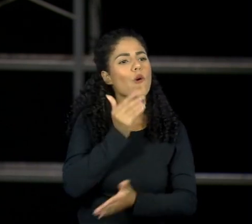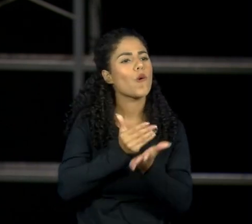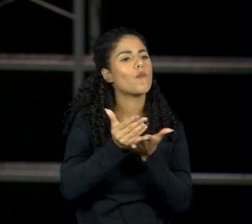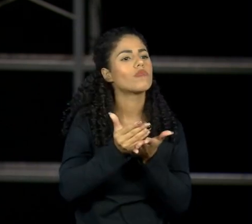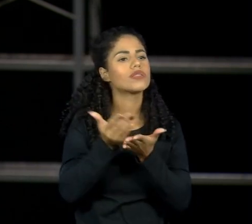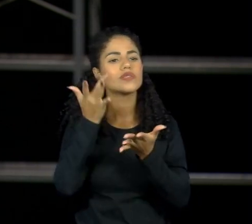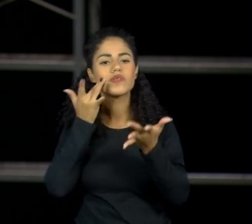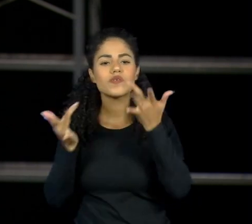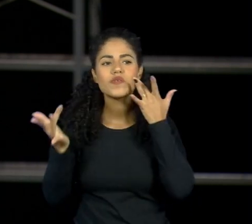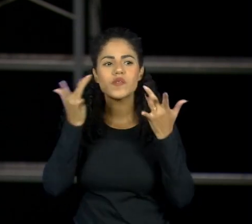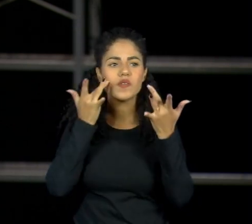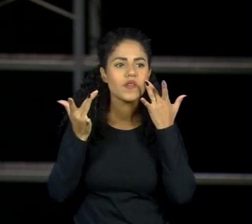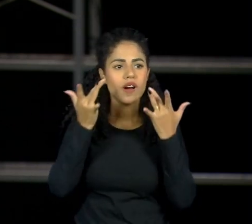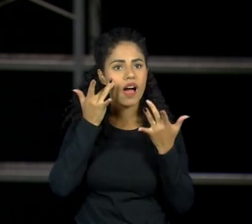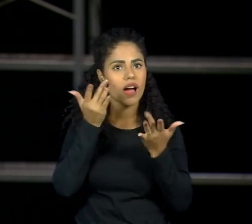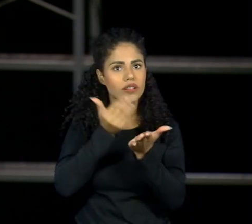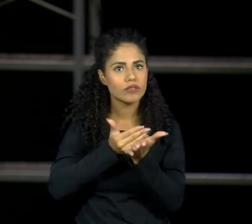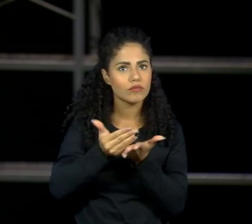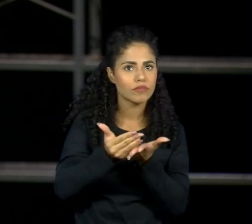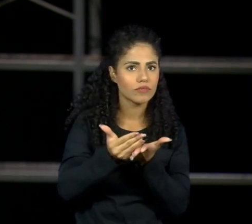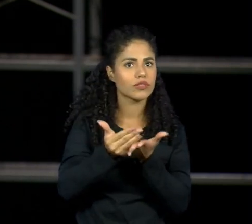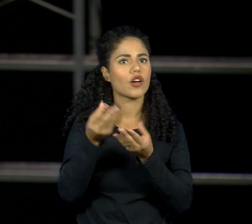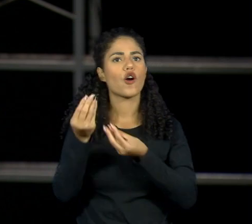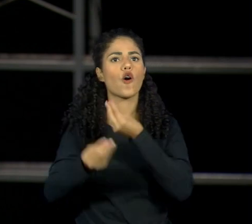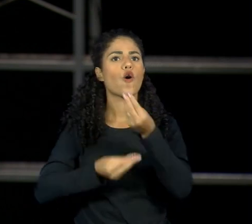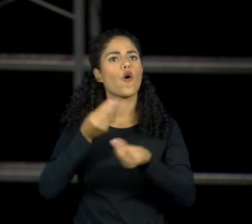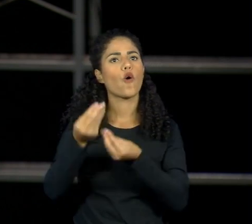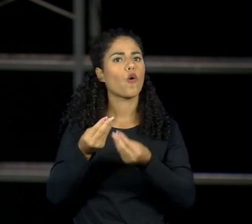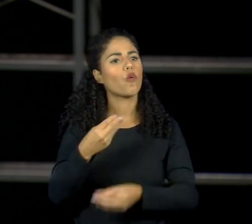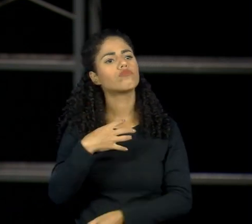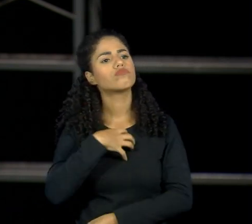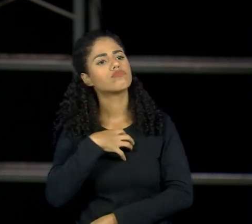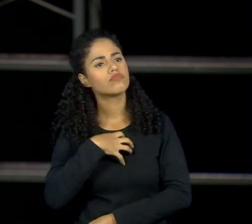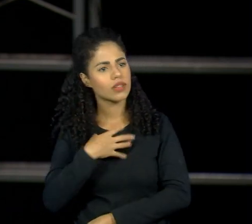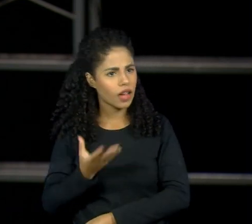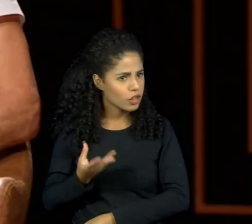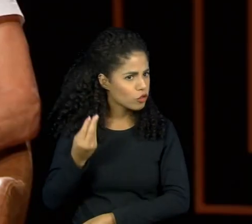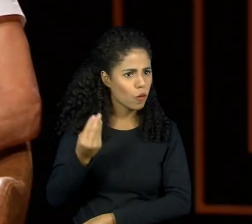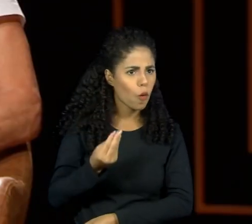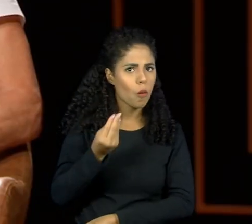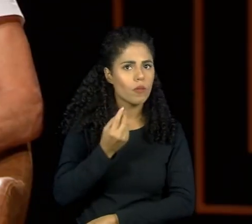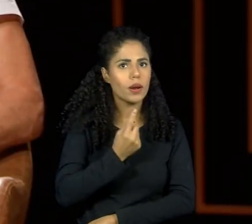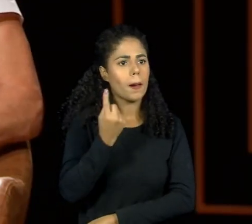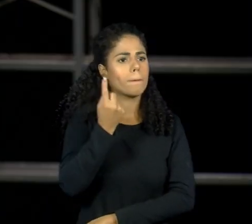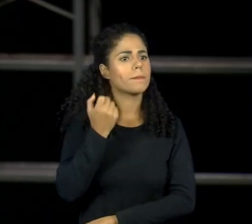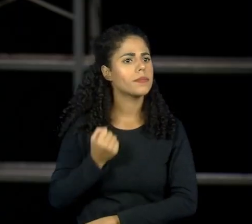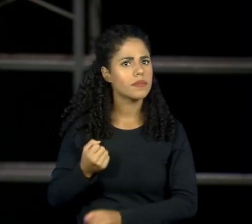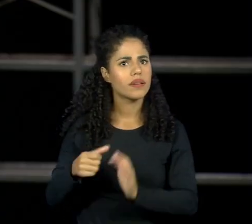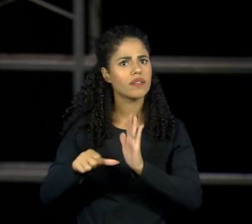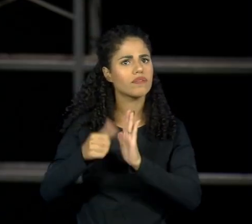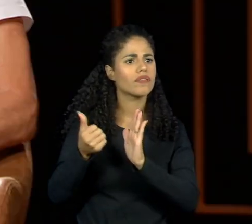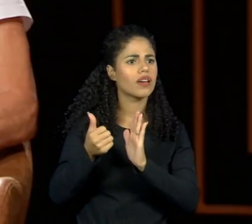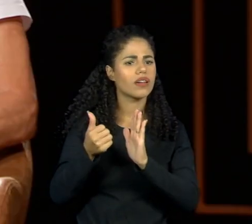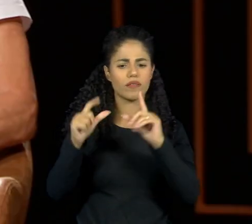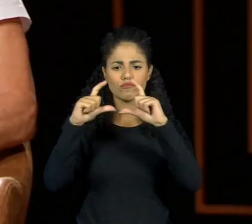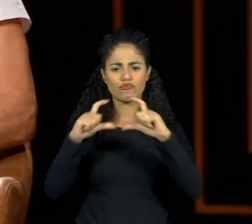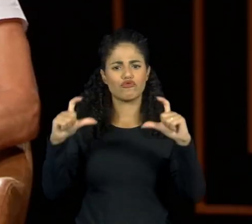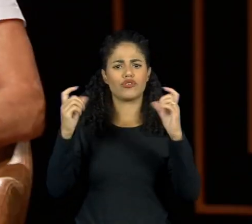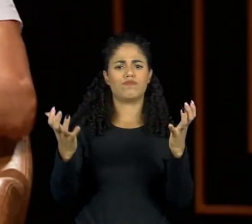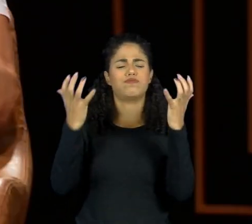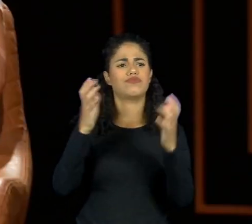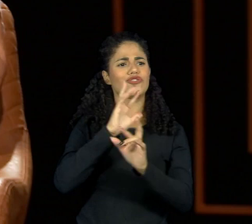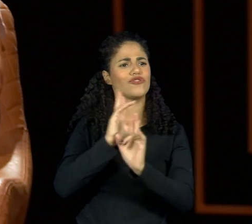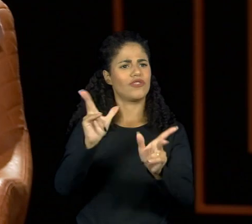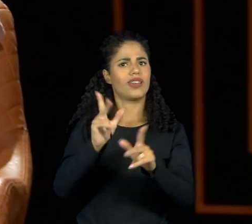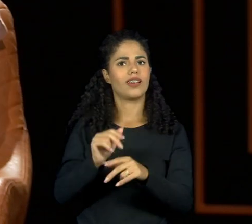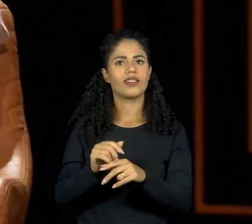peça Papai, Pobre Papai, Mamãe te dependurou no armário e eu fiquei tão tristinho. Exatamente. Que título, né? Quem